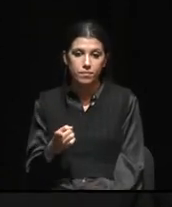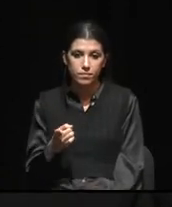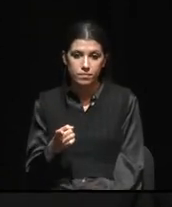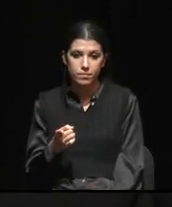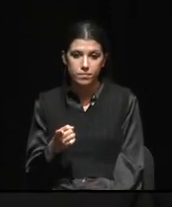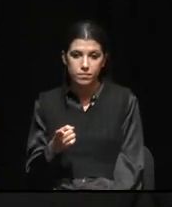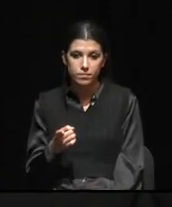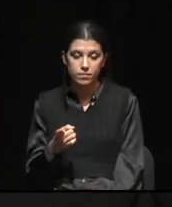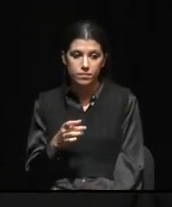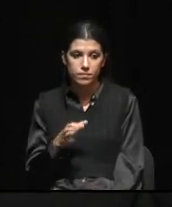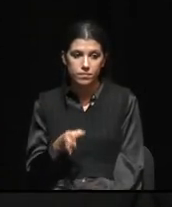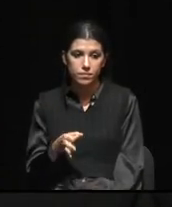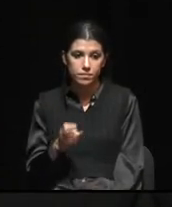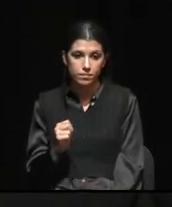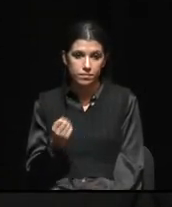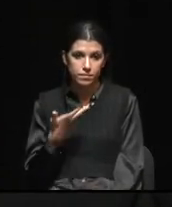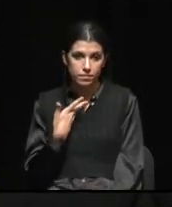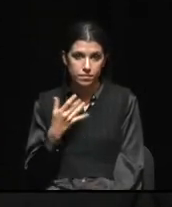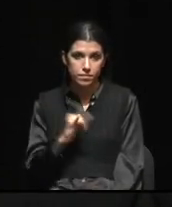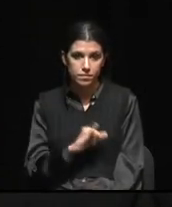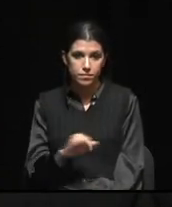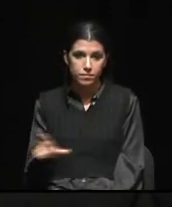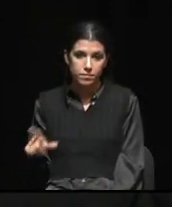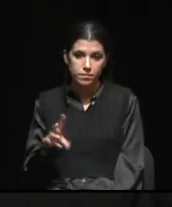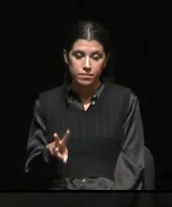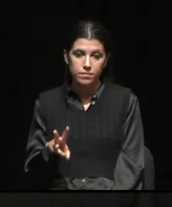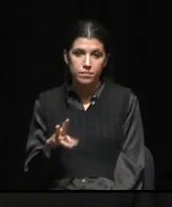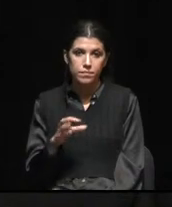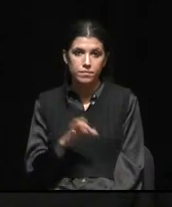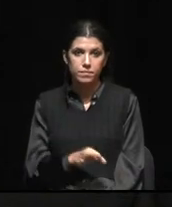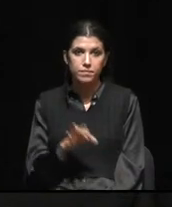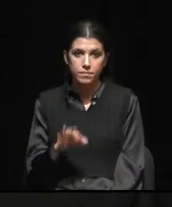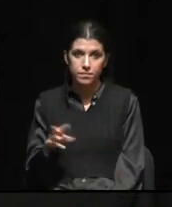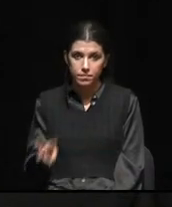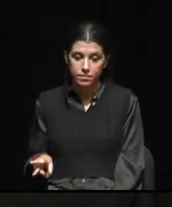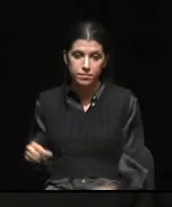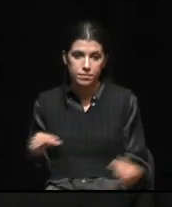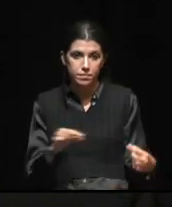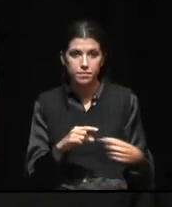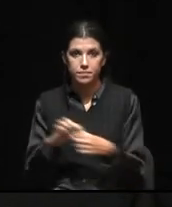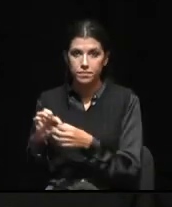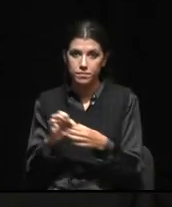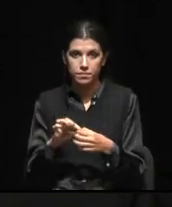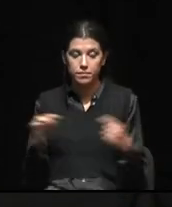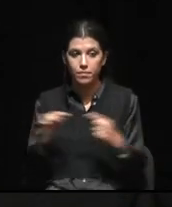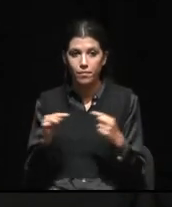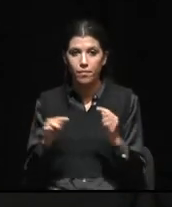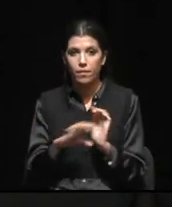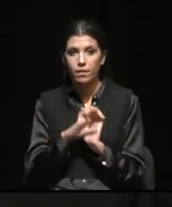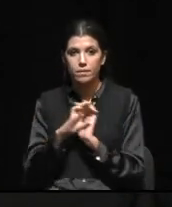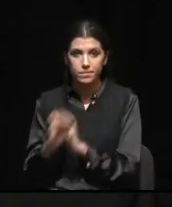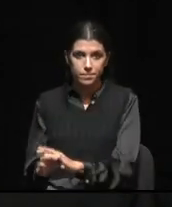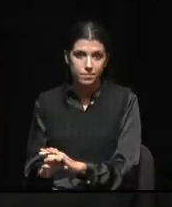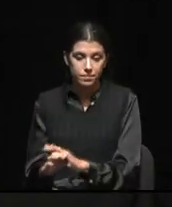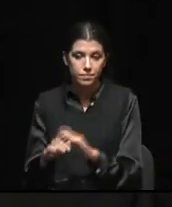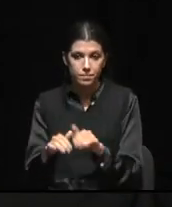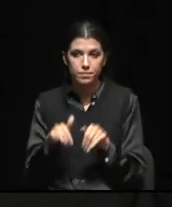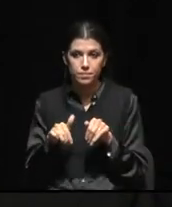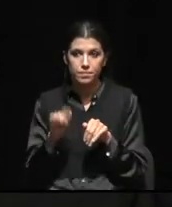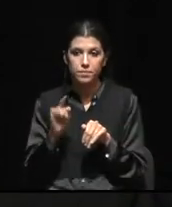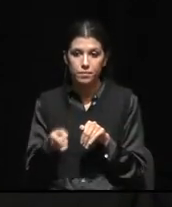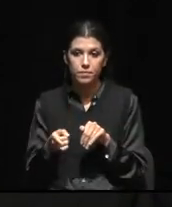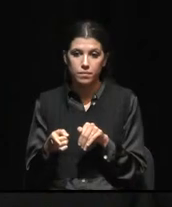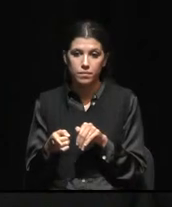contra PSD iniciativa Liberal PPM aliança CDs e chega quem se